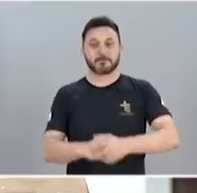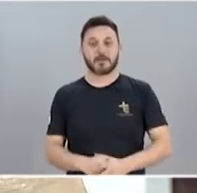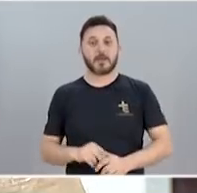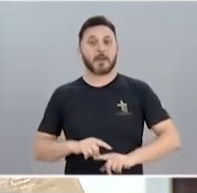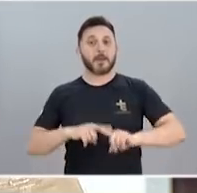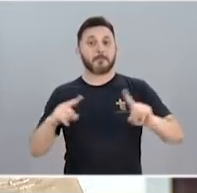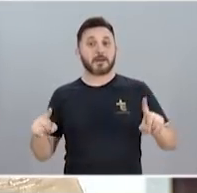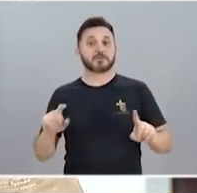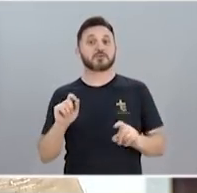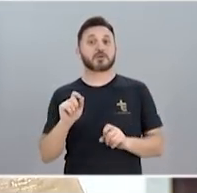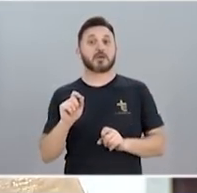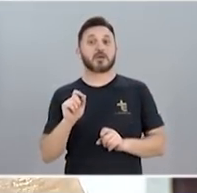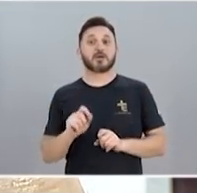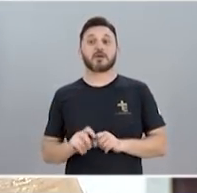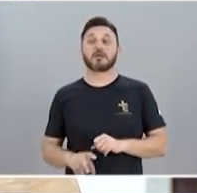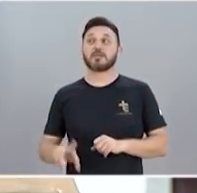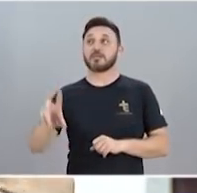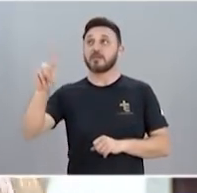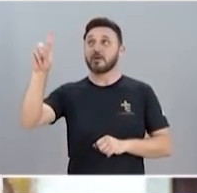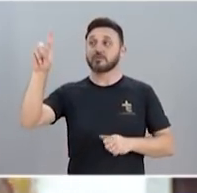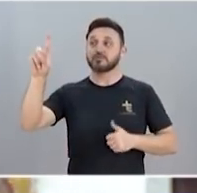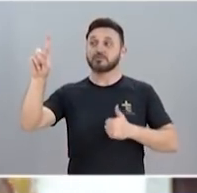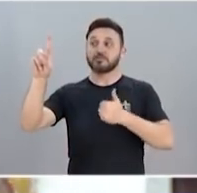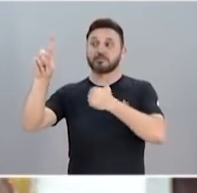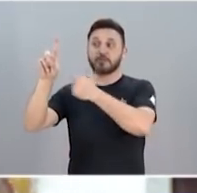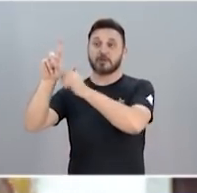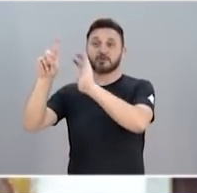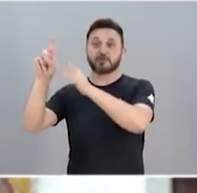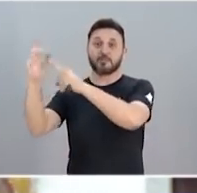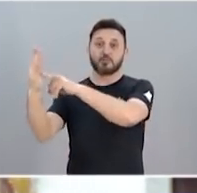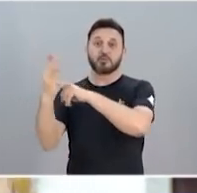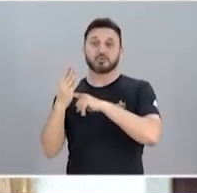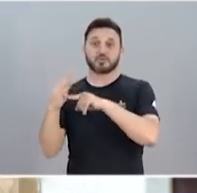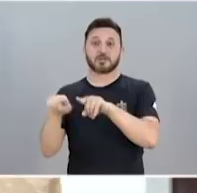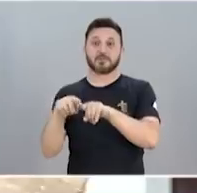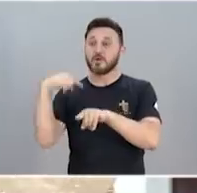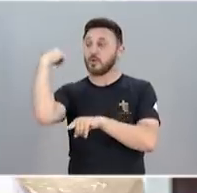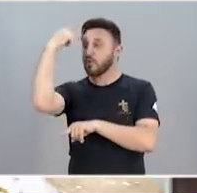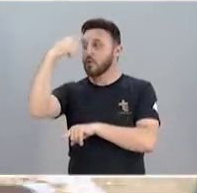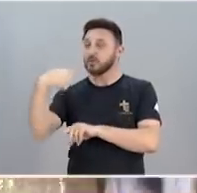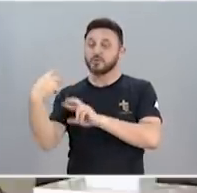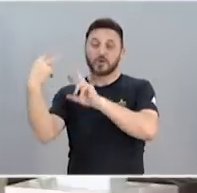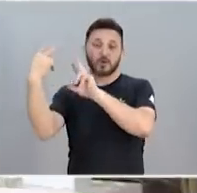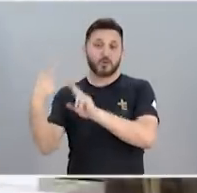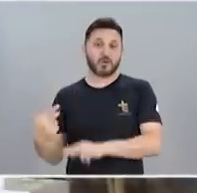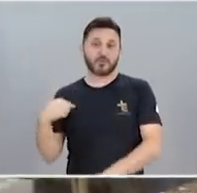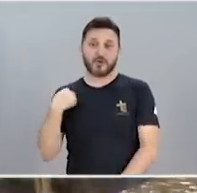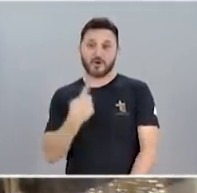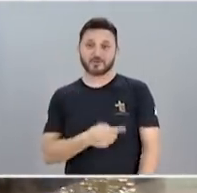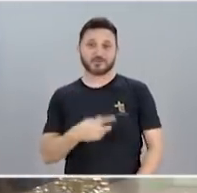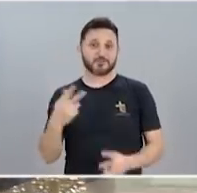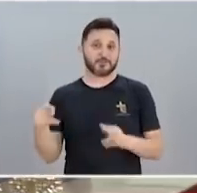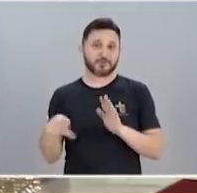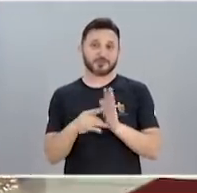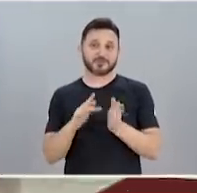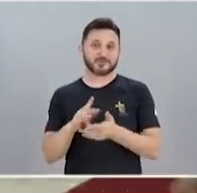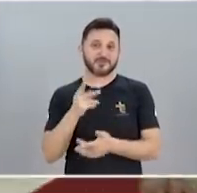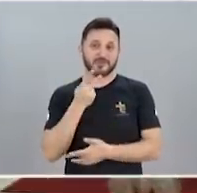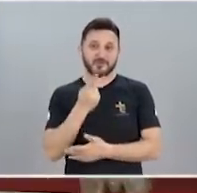Mais perto de um Deus que já se mostrou e revelou. Esse Deus uno e